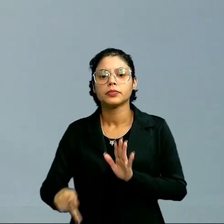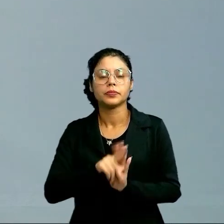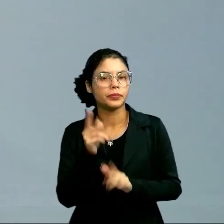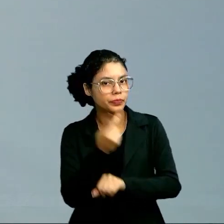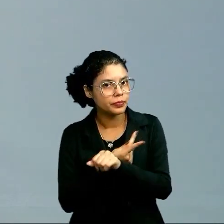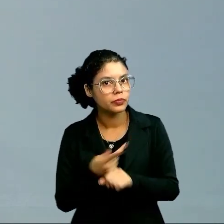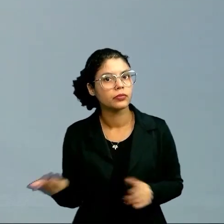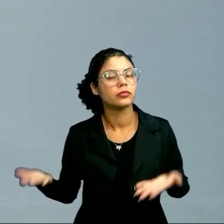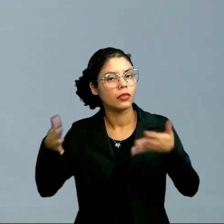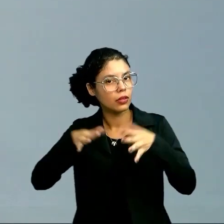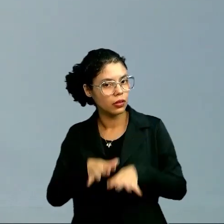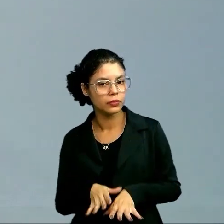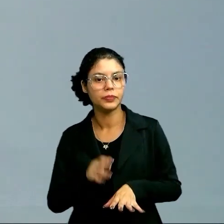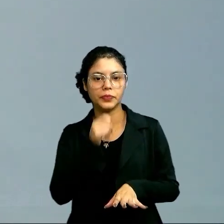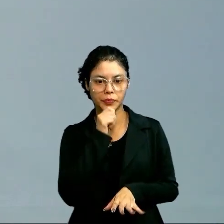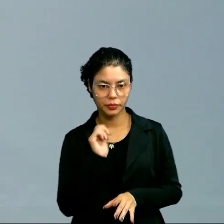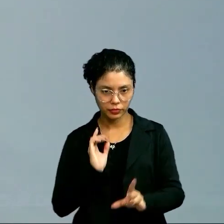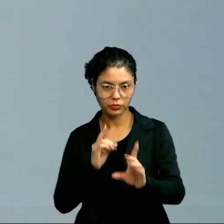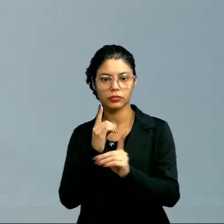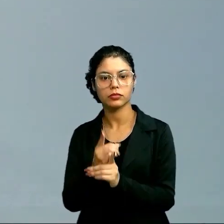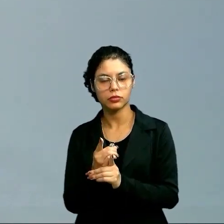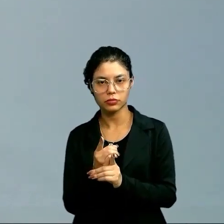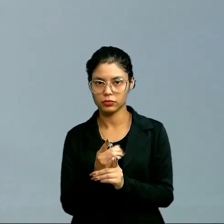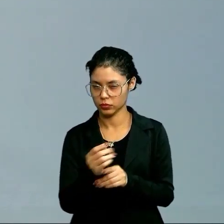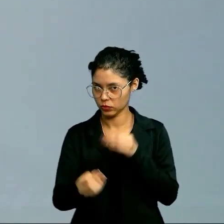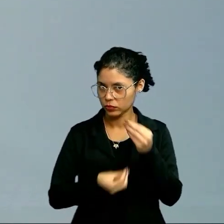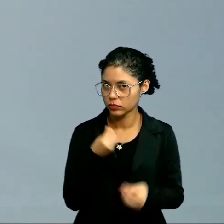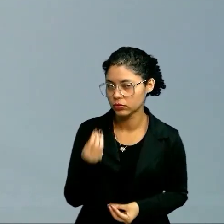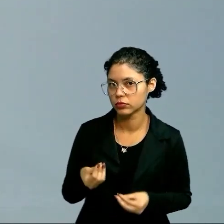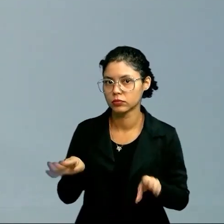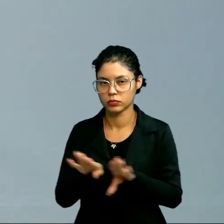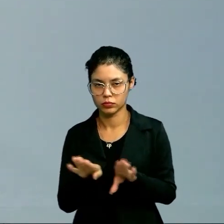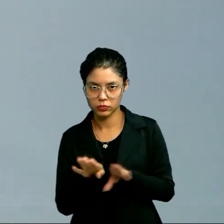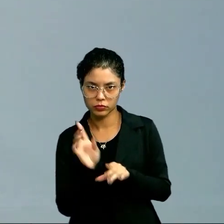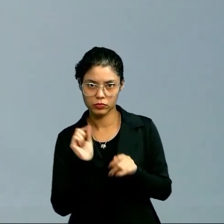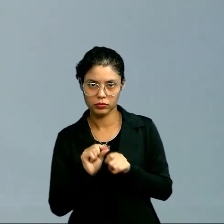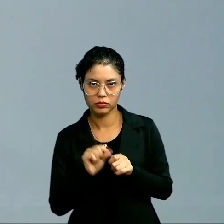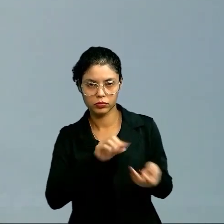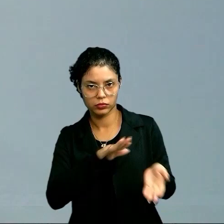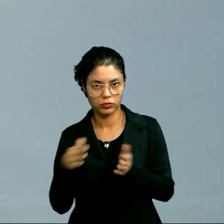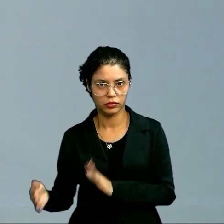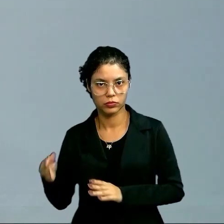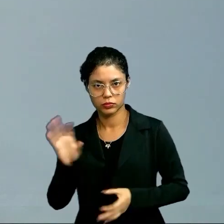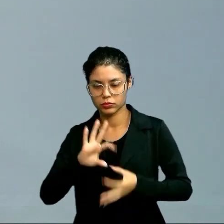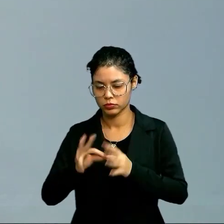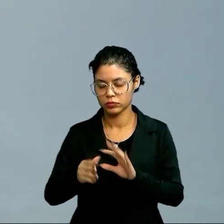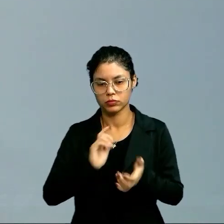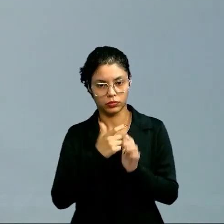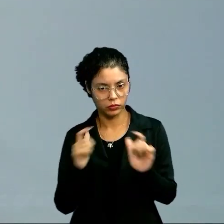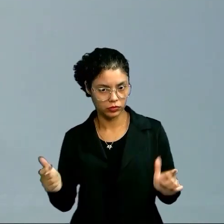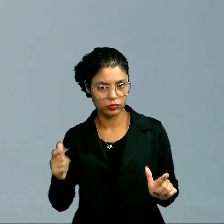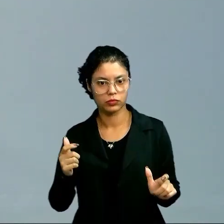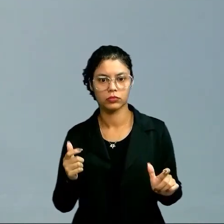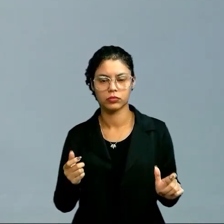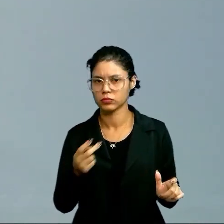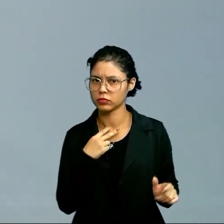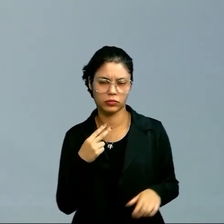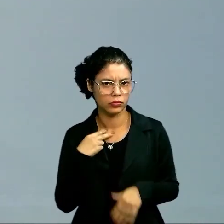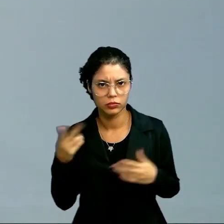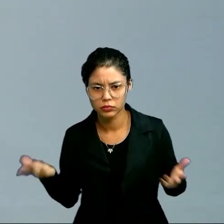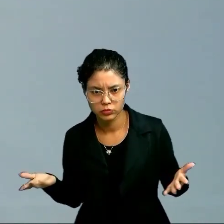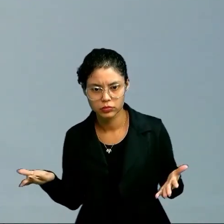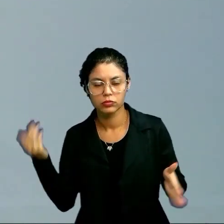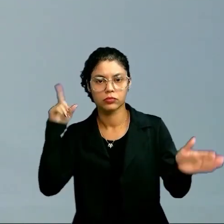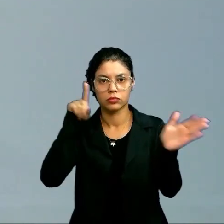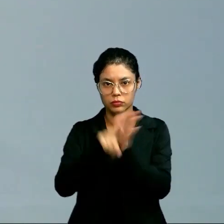procurar essa inclusão? E ao encontrar uma forma de fazer parte do contexto maior, não deve fazer parte? Então,